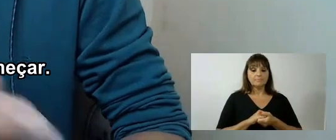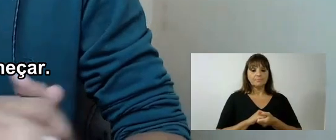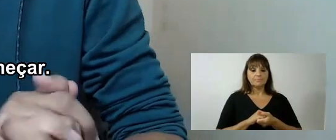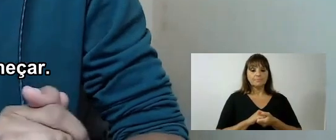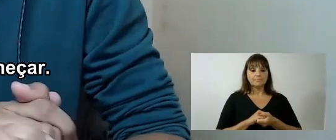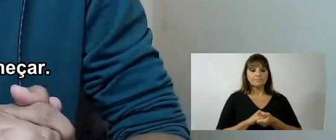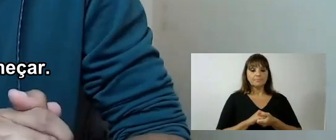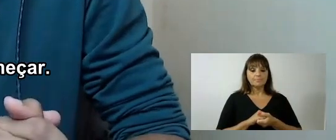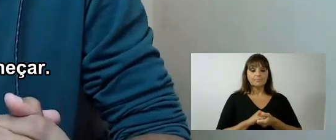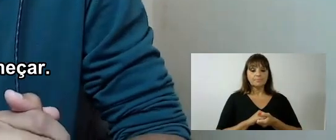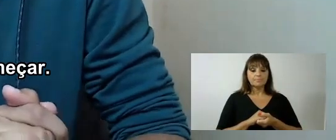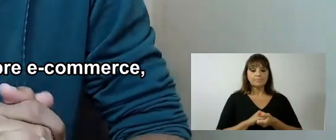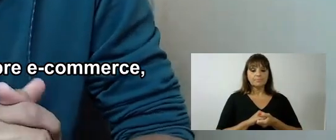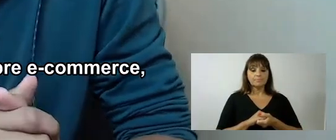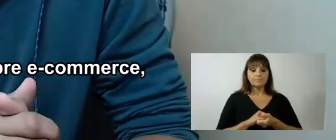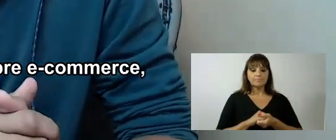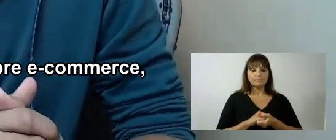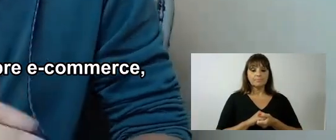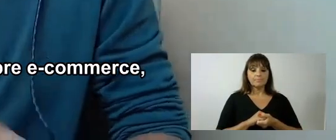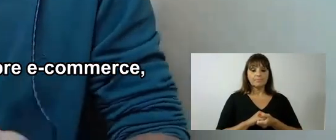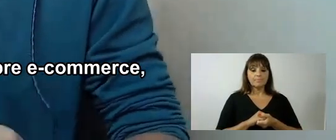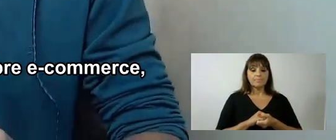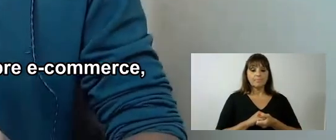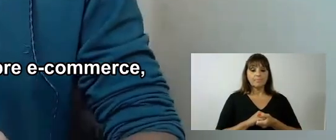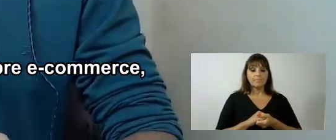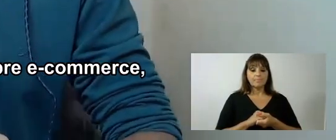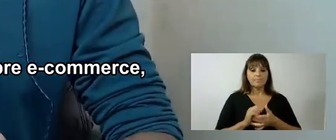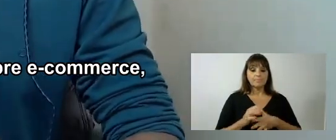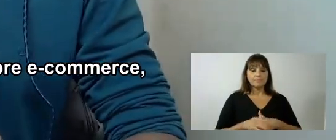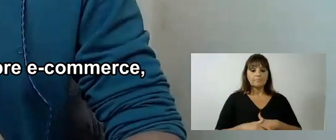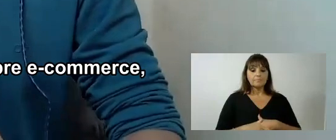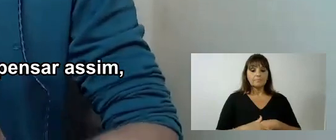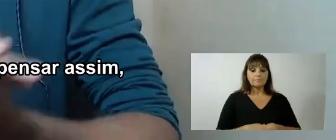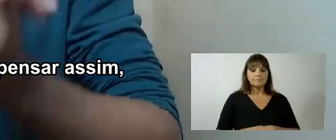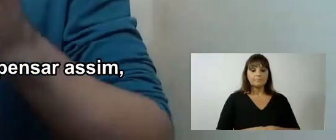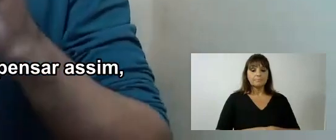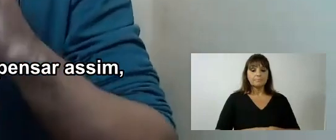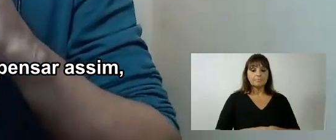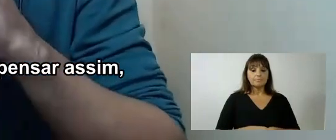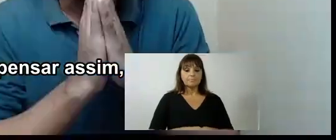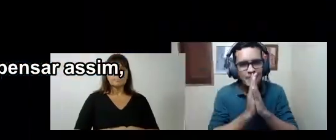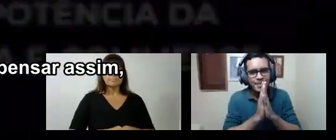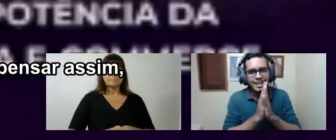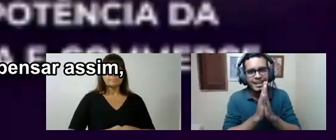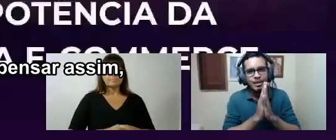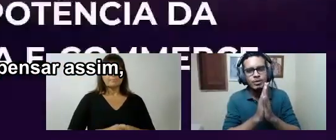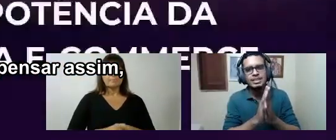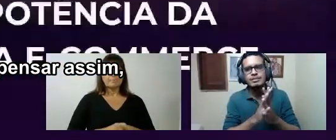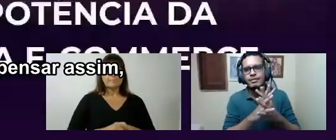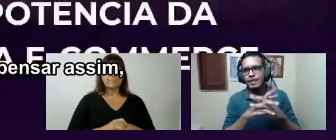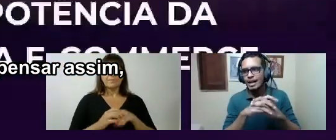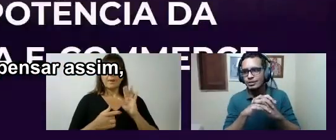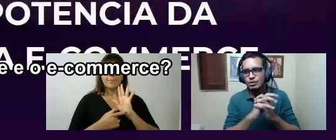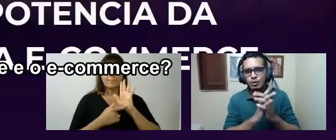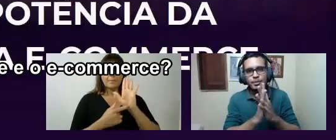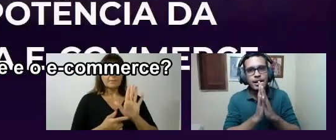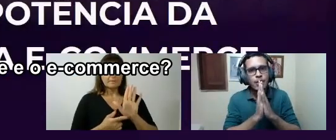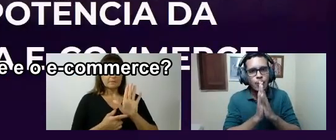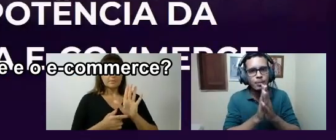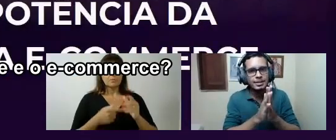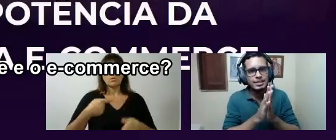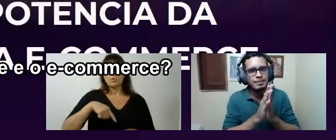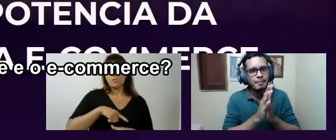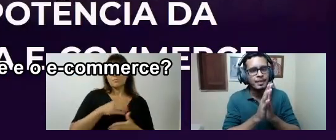Eu creio que já esteja aparecendo, correto? Então, vamos começar. Quando a gente vai falar